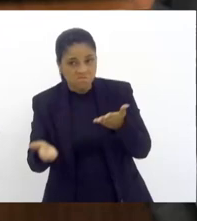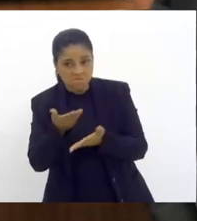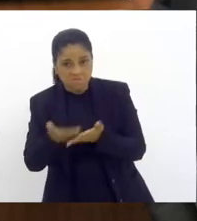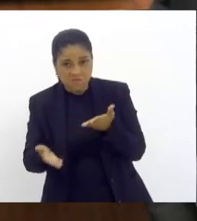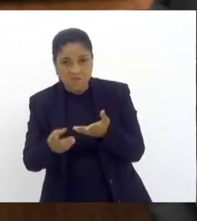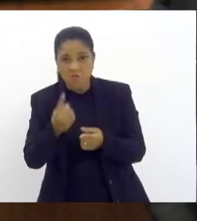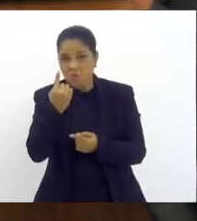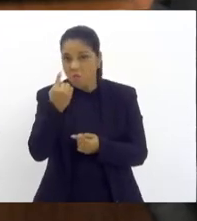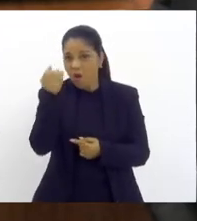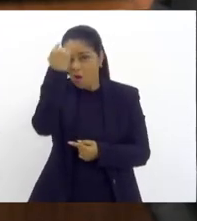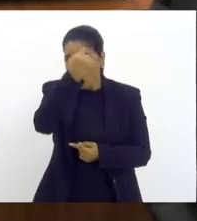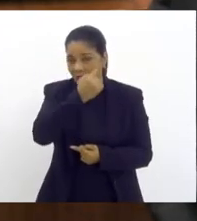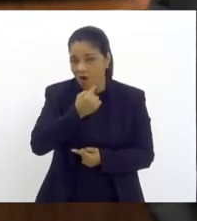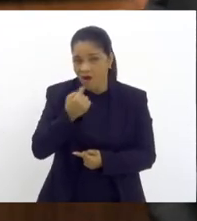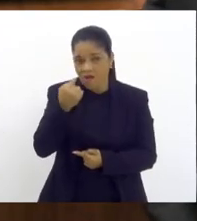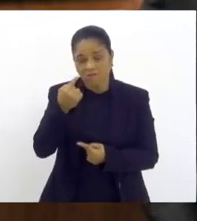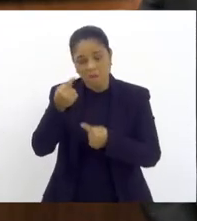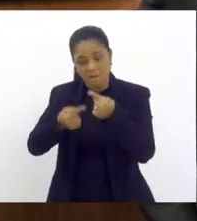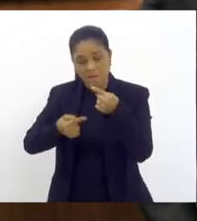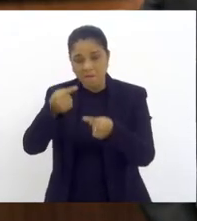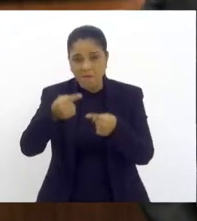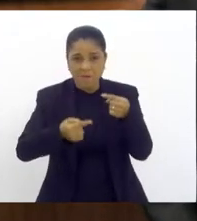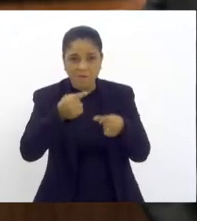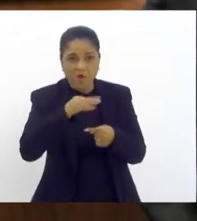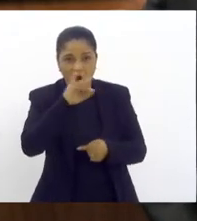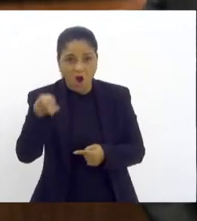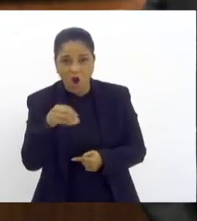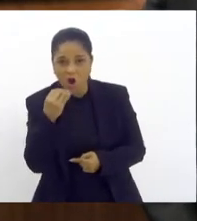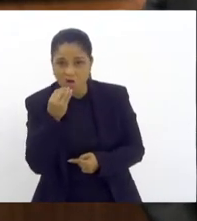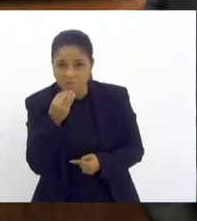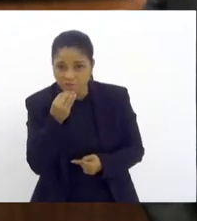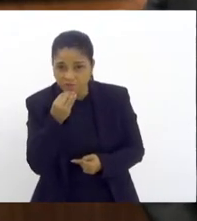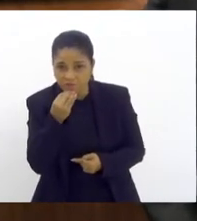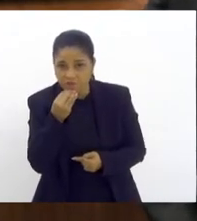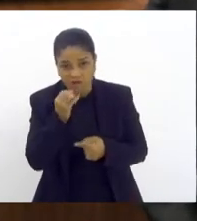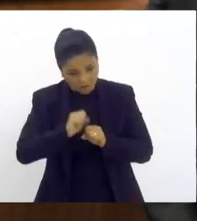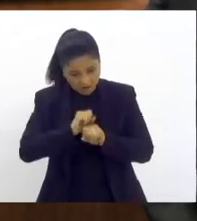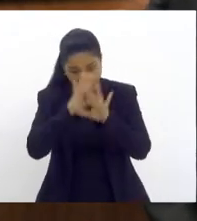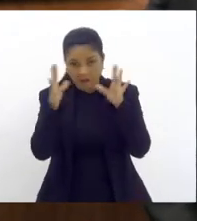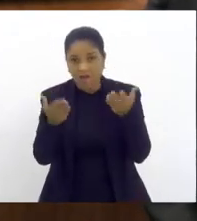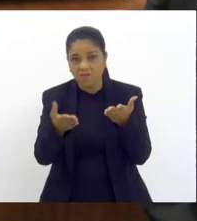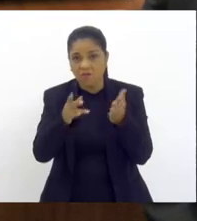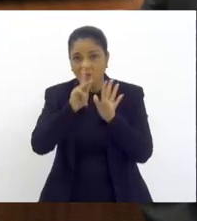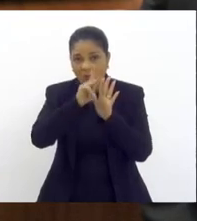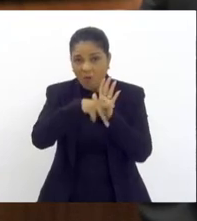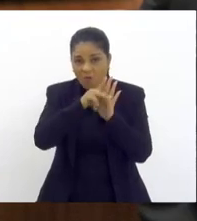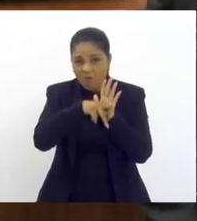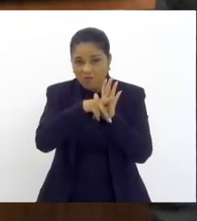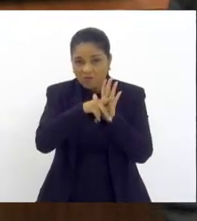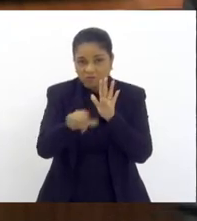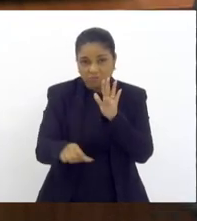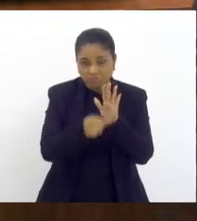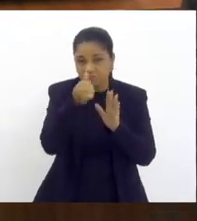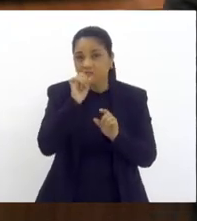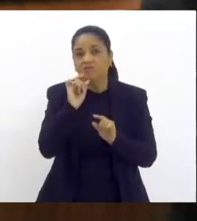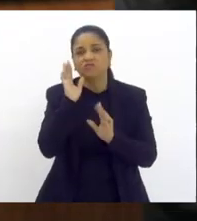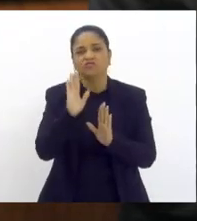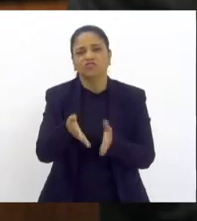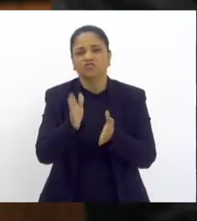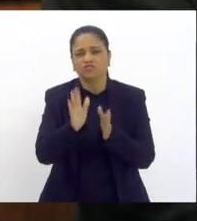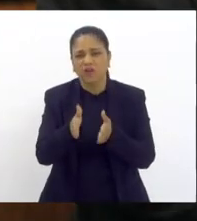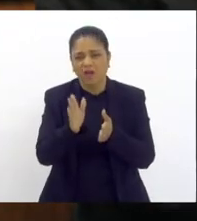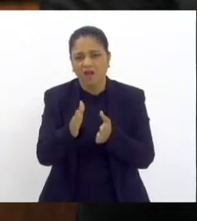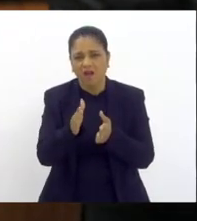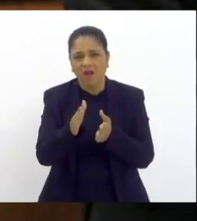uma hora de sessão discutindo obviedades, porque quero deixar claro, O projeto original, ele já previa de